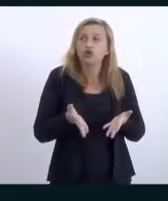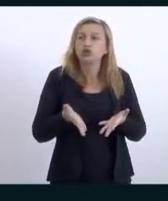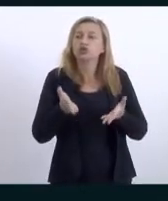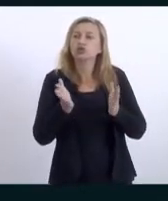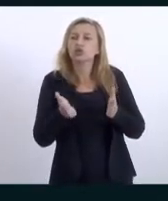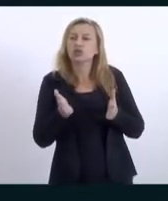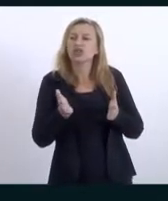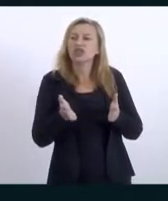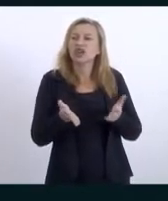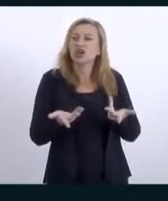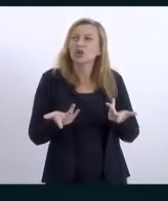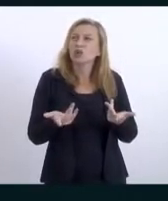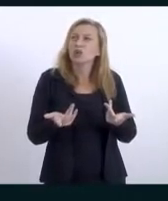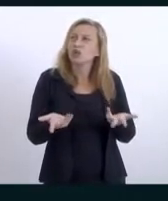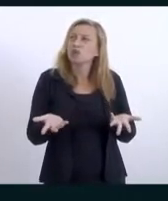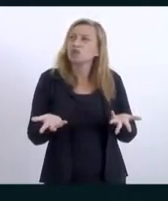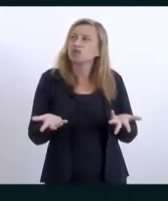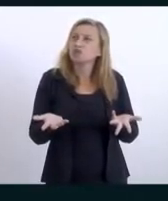desmonte,